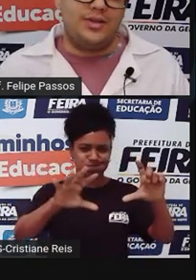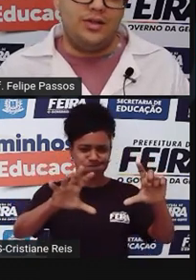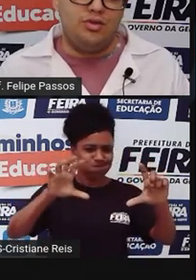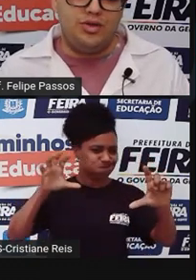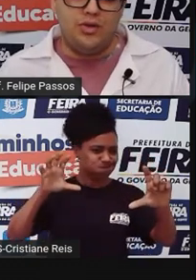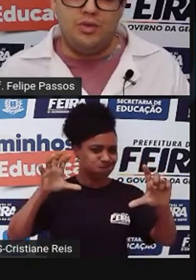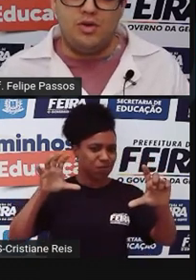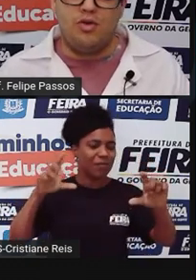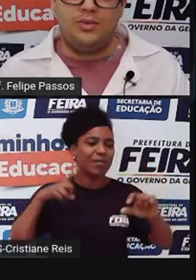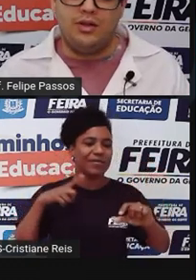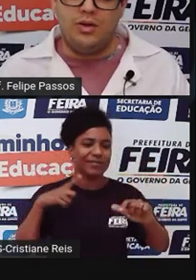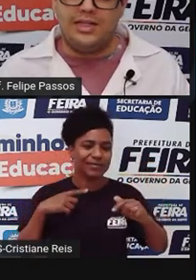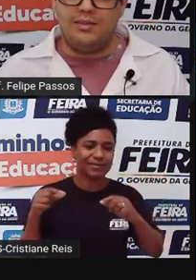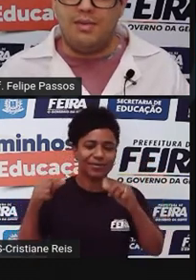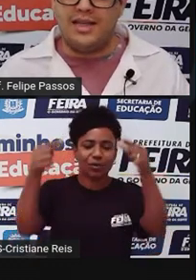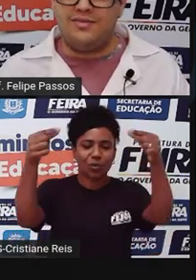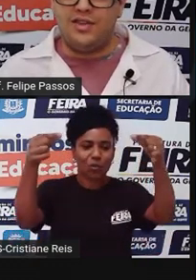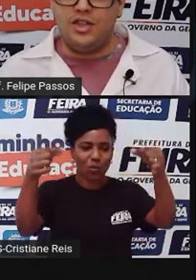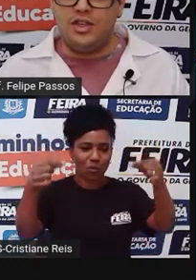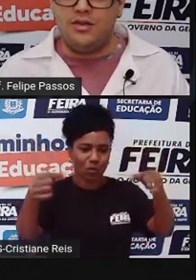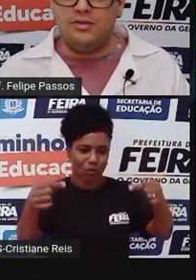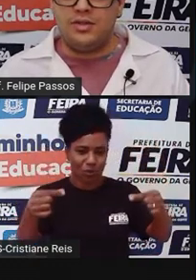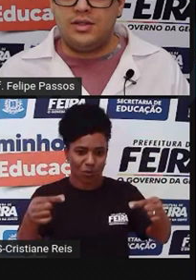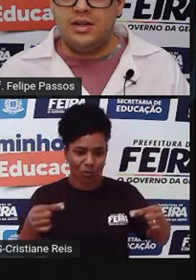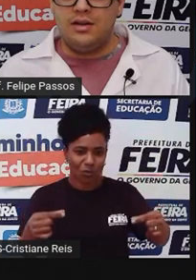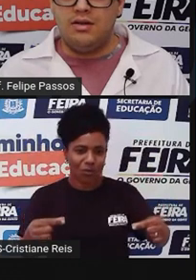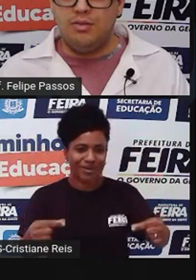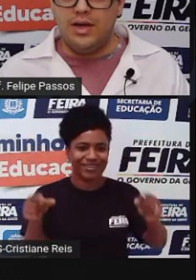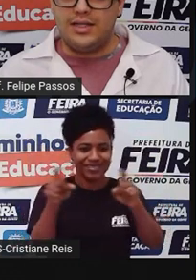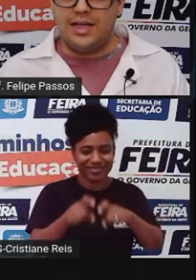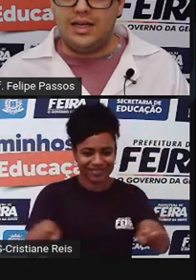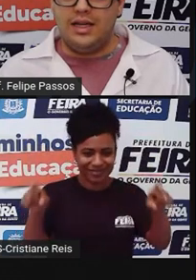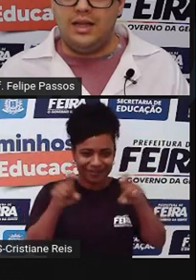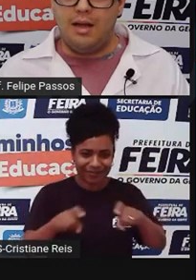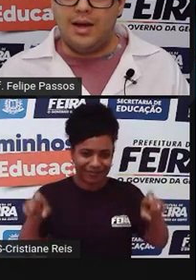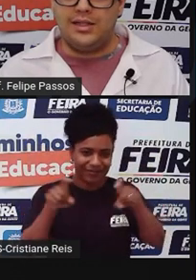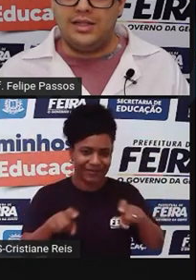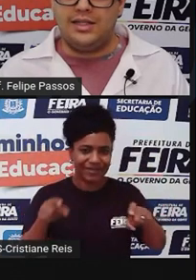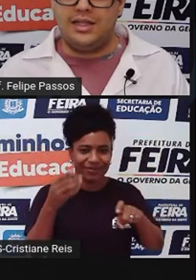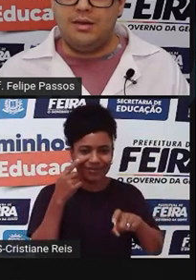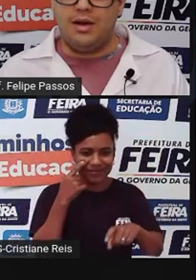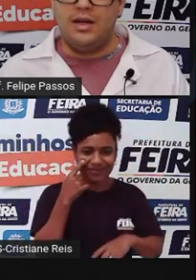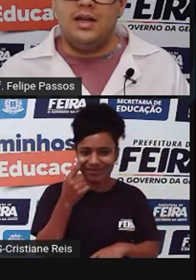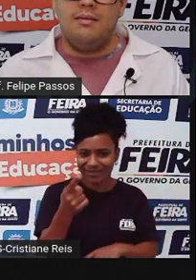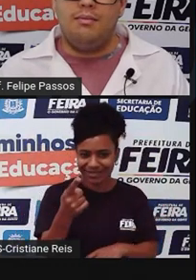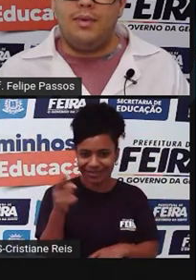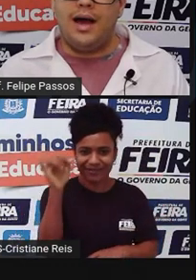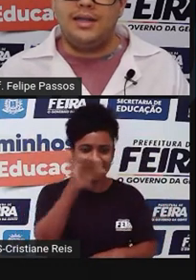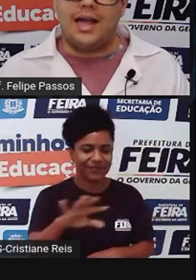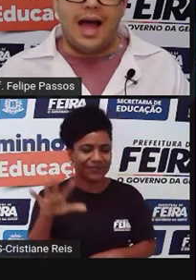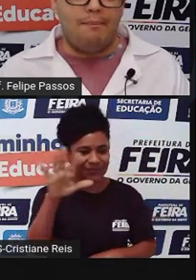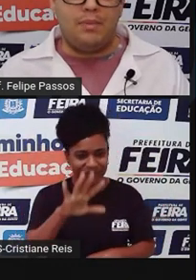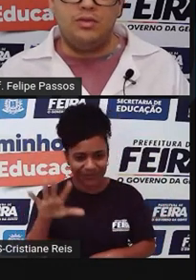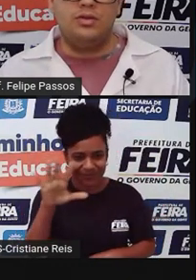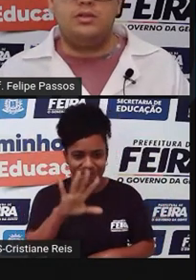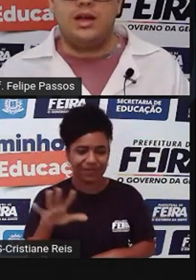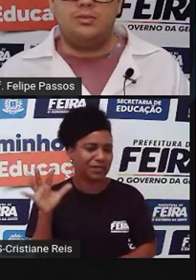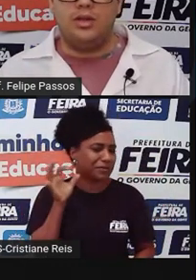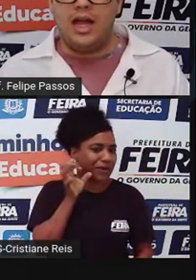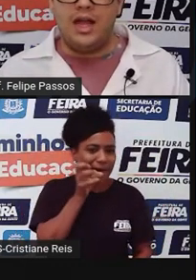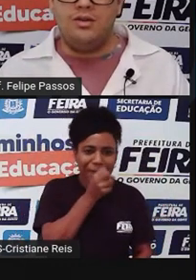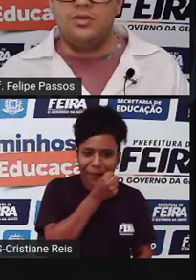Eles foram sendo as dores mais fininhos o Messias aqui da imagem de cima mais